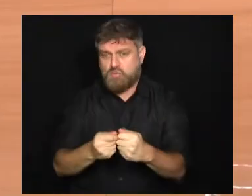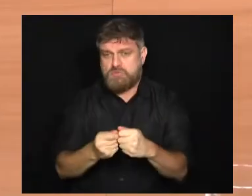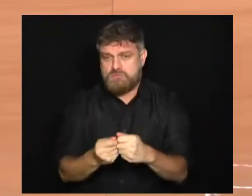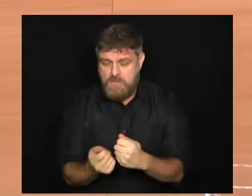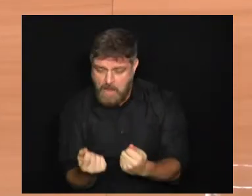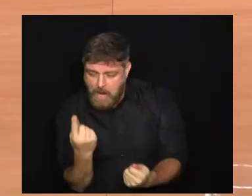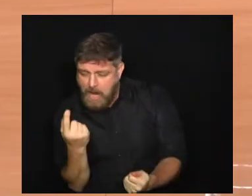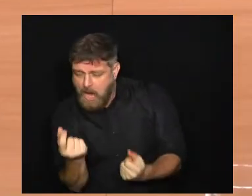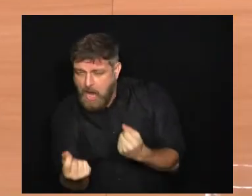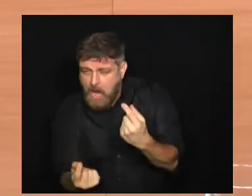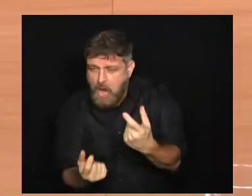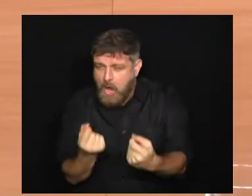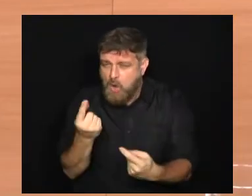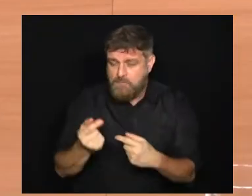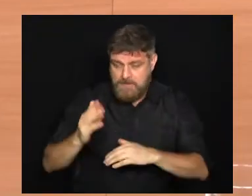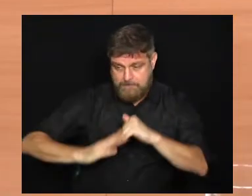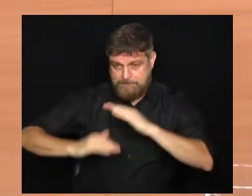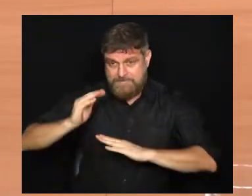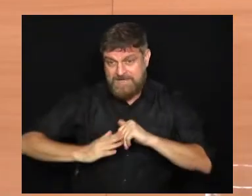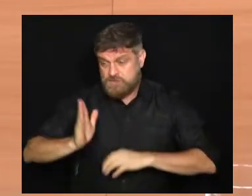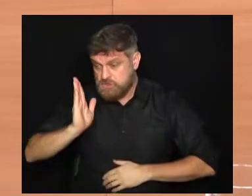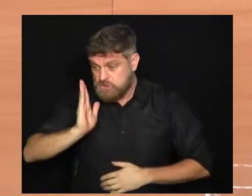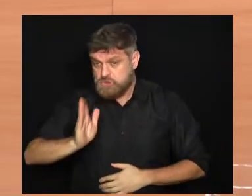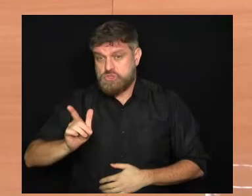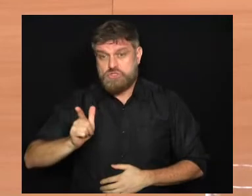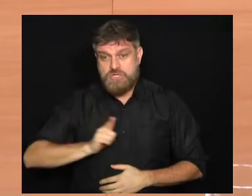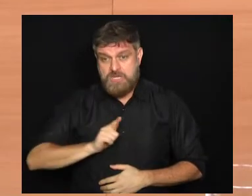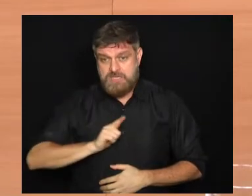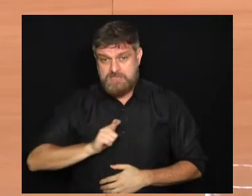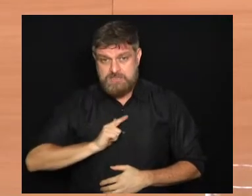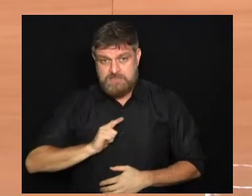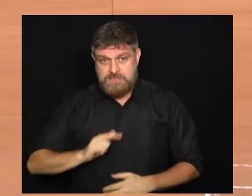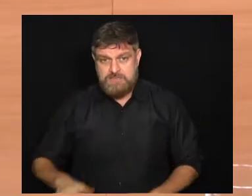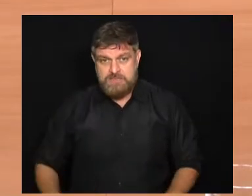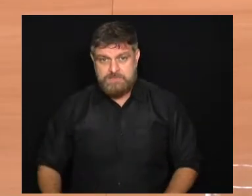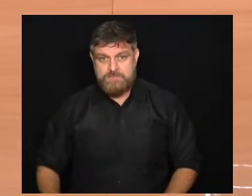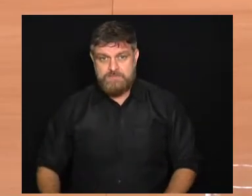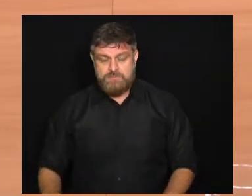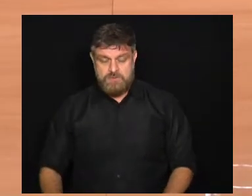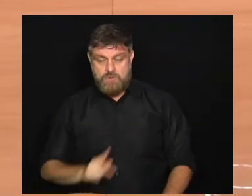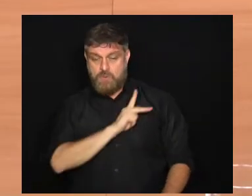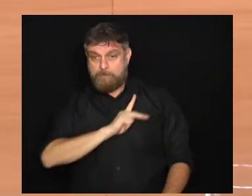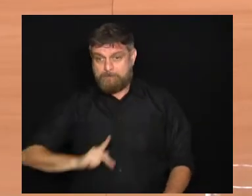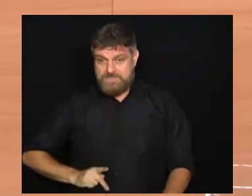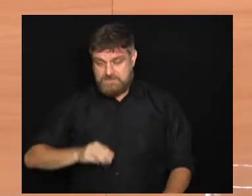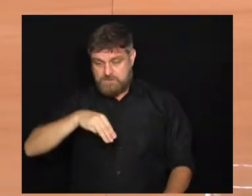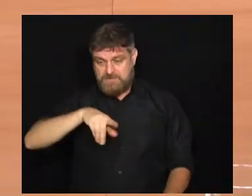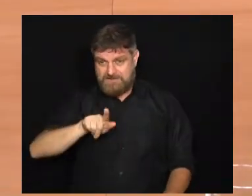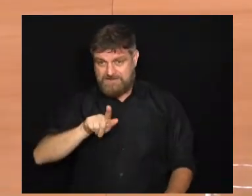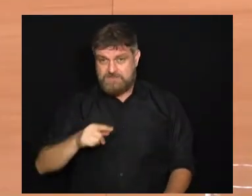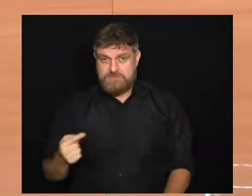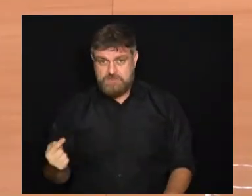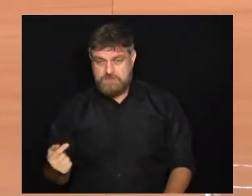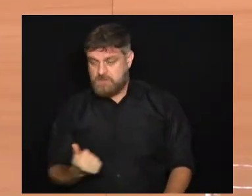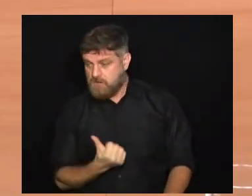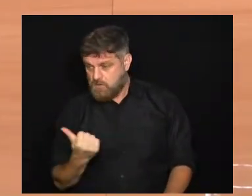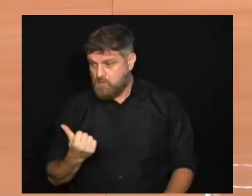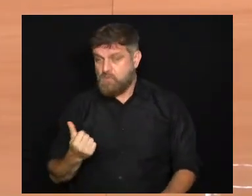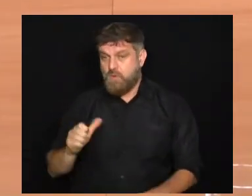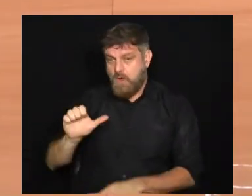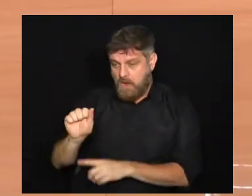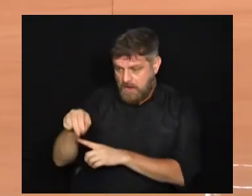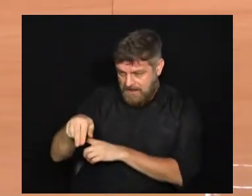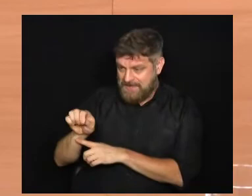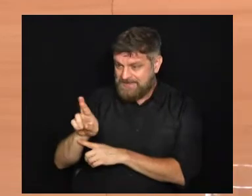Algumas tratativas foram feitas, inclusive, já até próprio pelo Dr. Marcos, dentro da prefeitura. O André estava